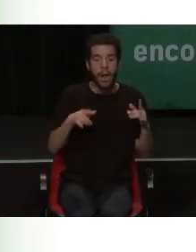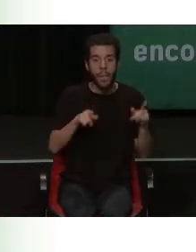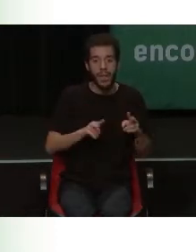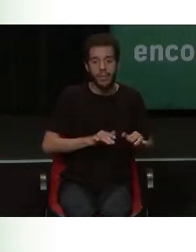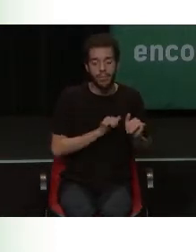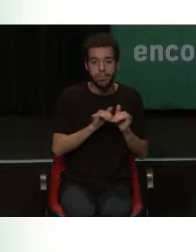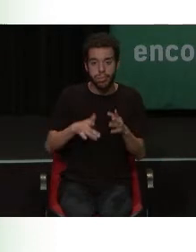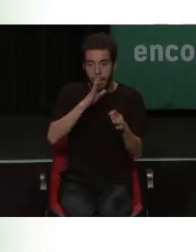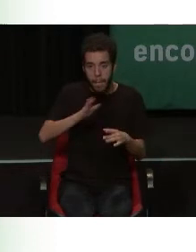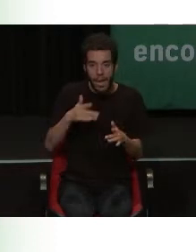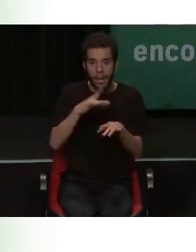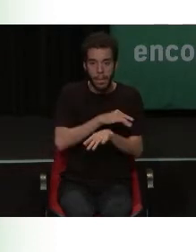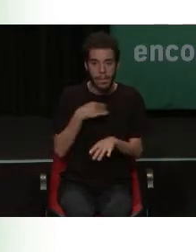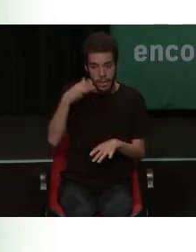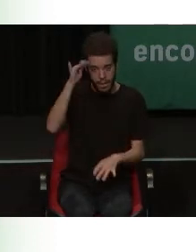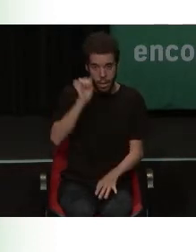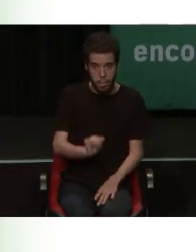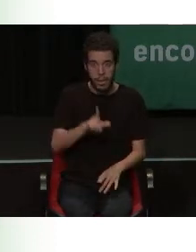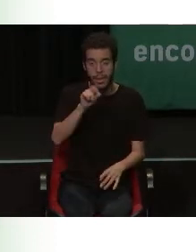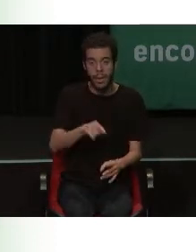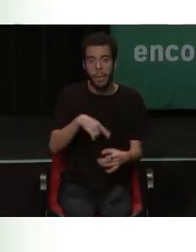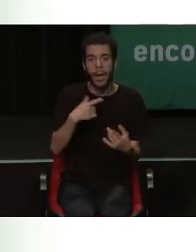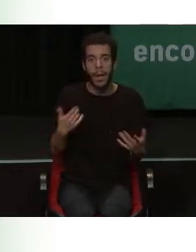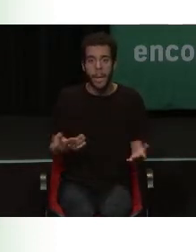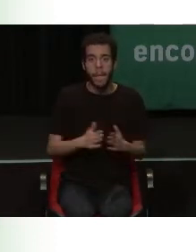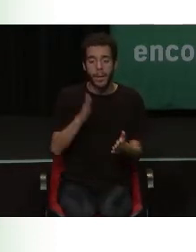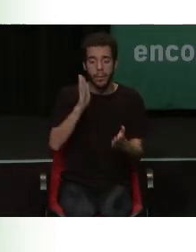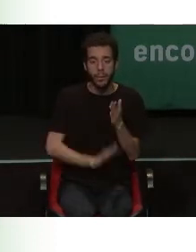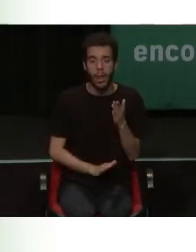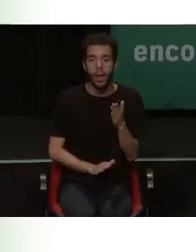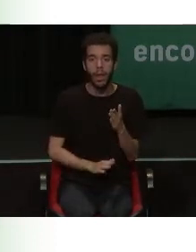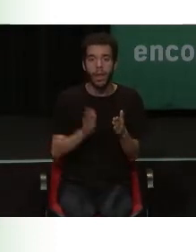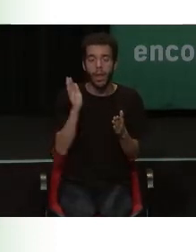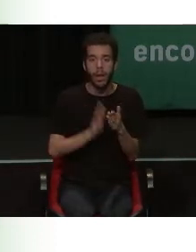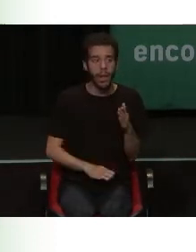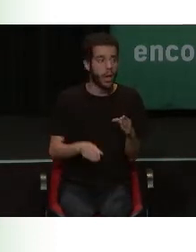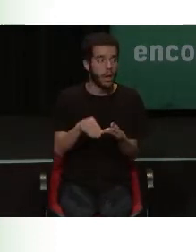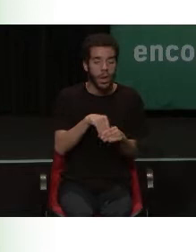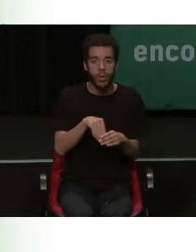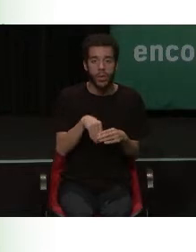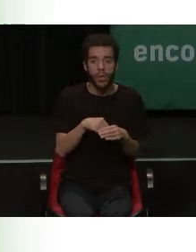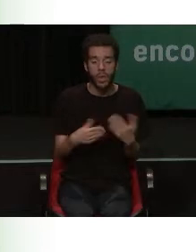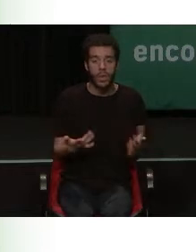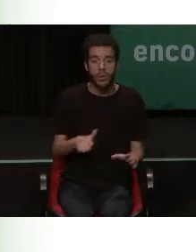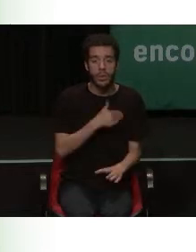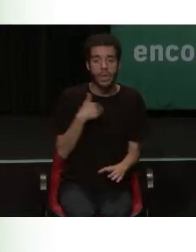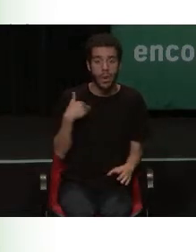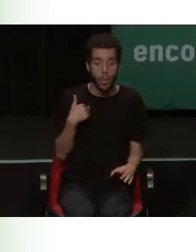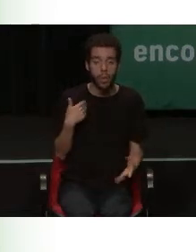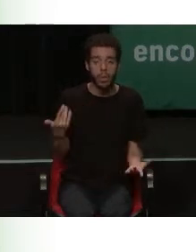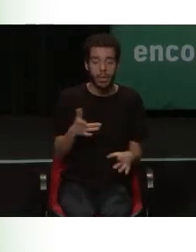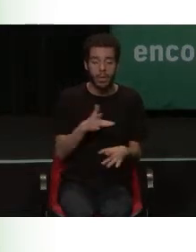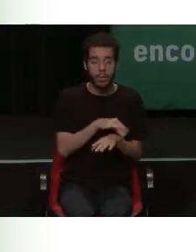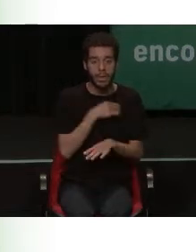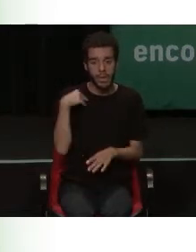medicina veterinária e, obviamente, também para os nossos colegas num contexto de uma saúde de medicina